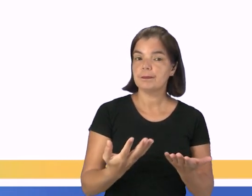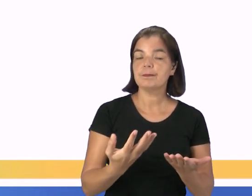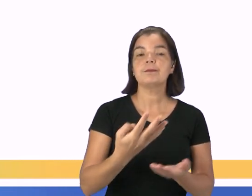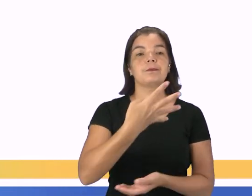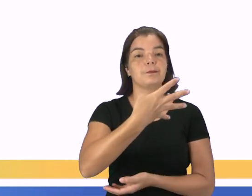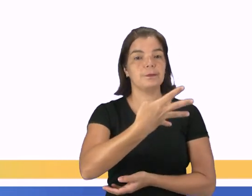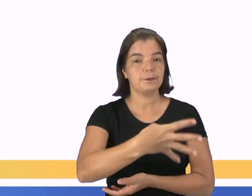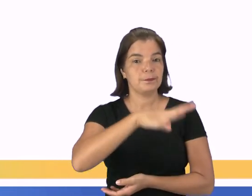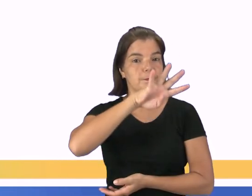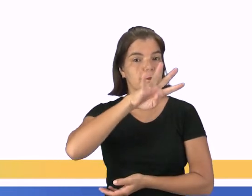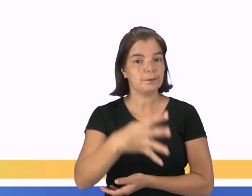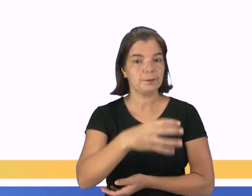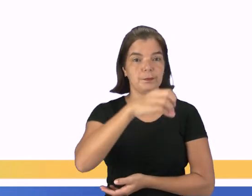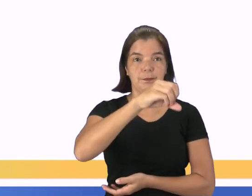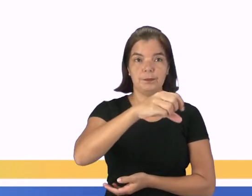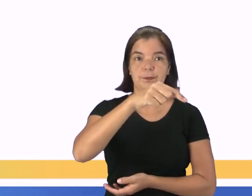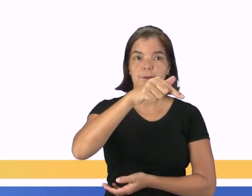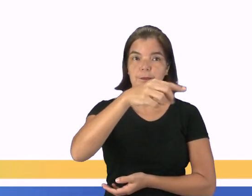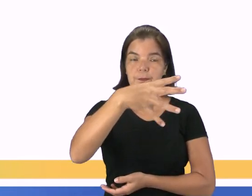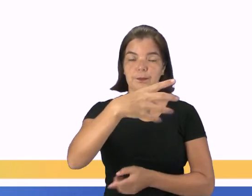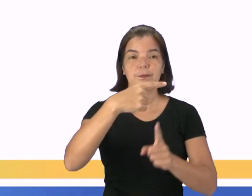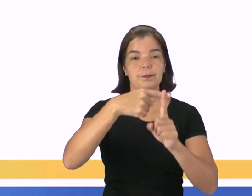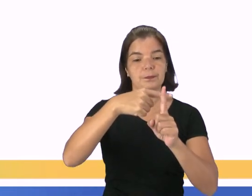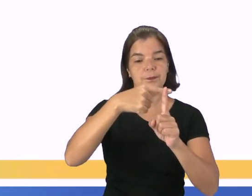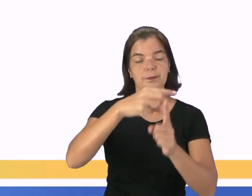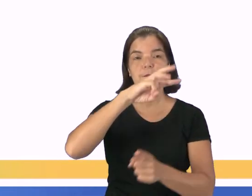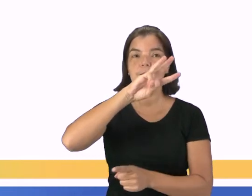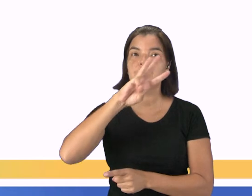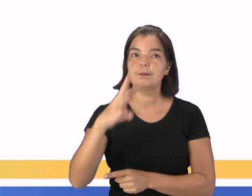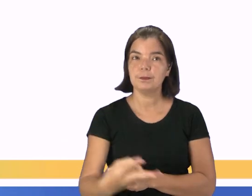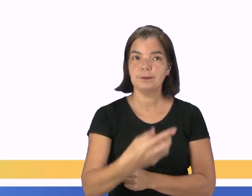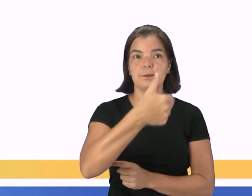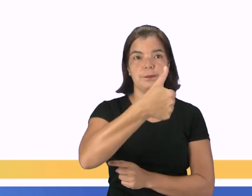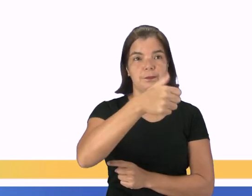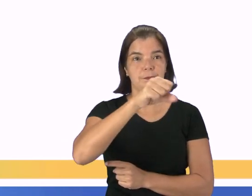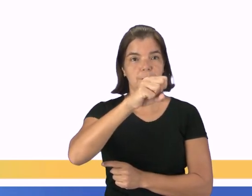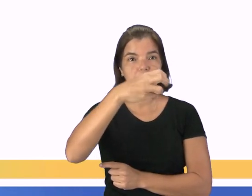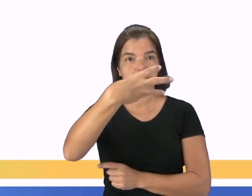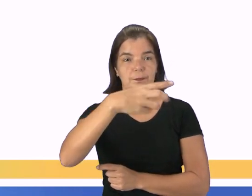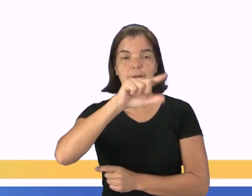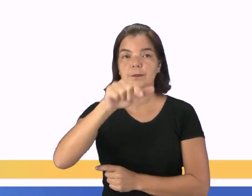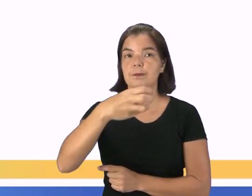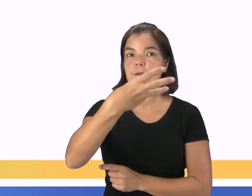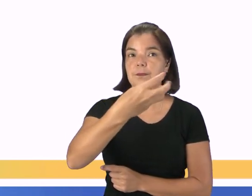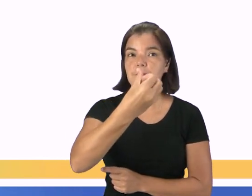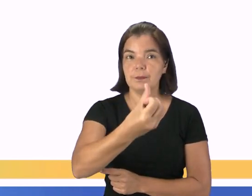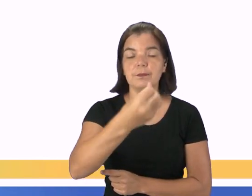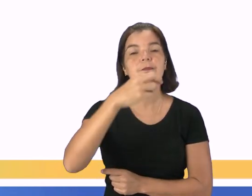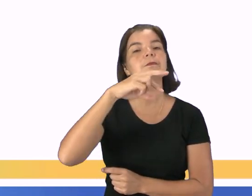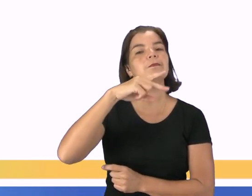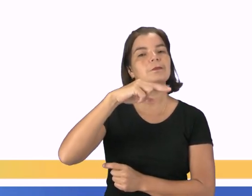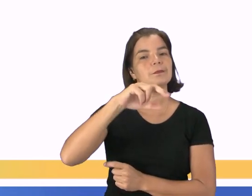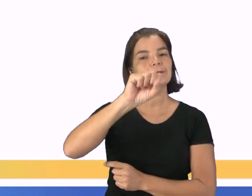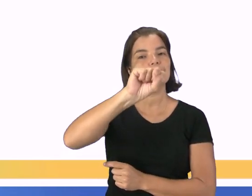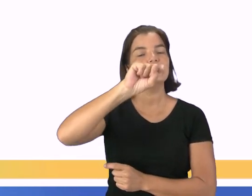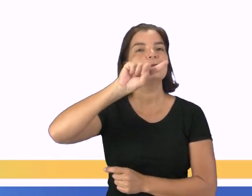6, 2 casas para a esquerda, né? Então, isso vai nos trazer o número